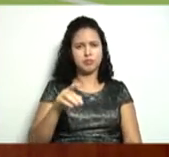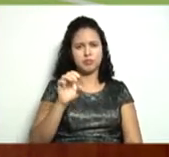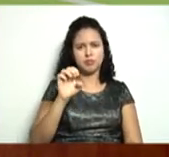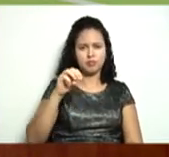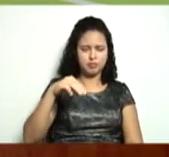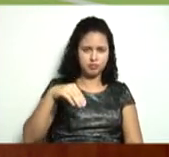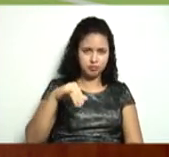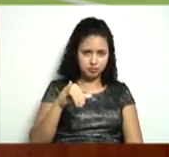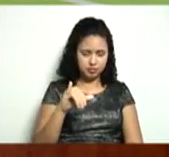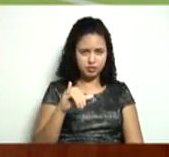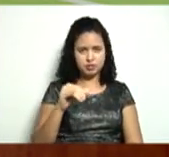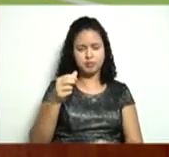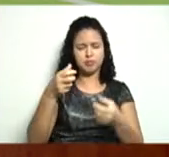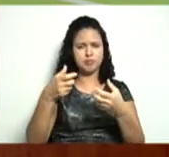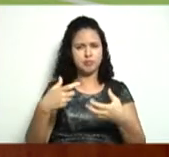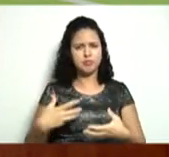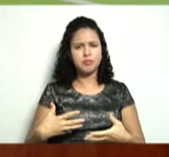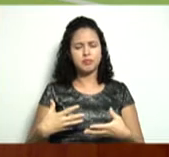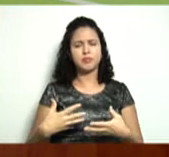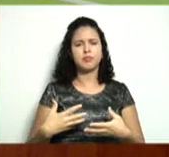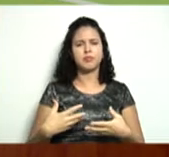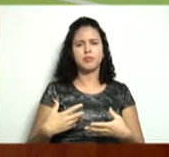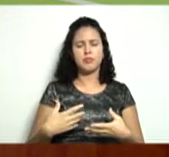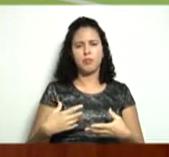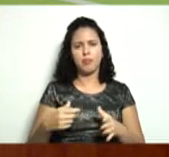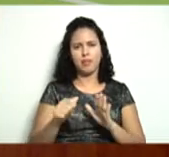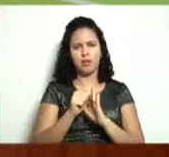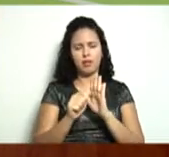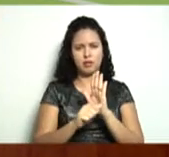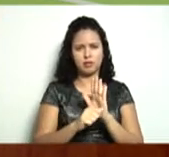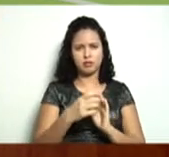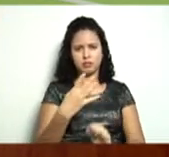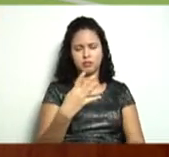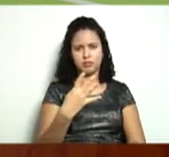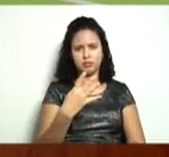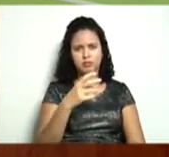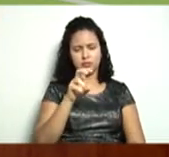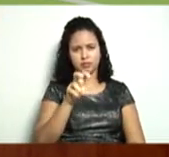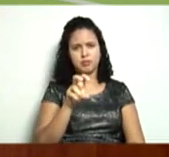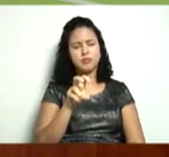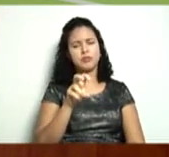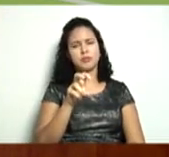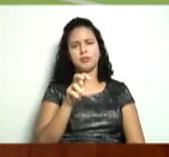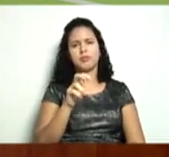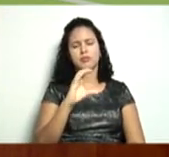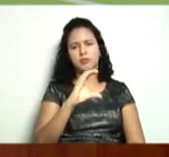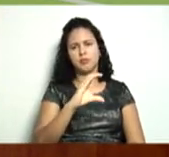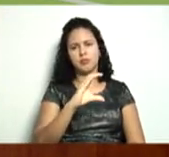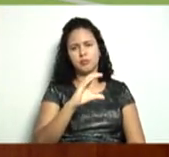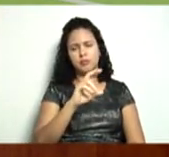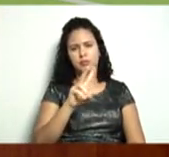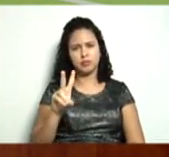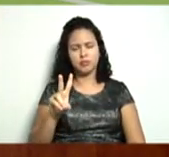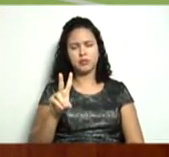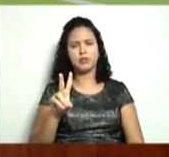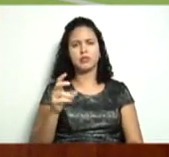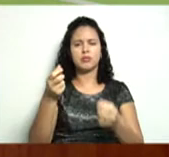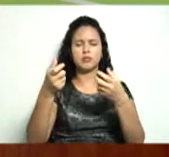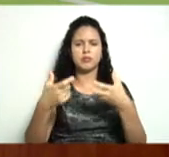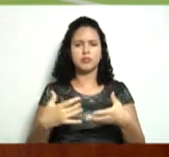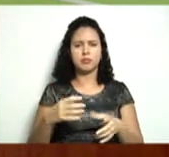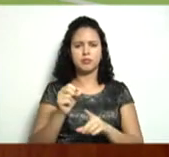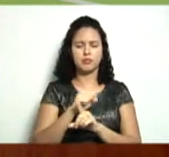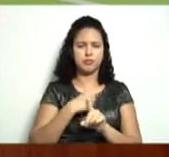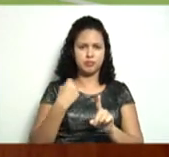é importante ressaltar com os senhores, o artigo 45 do Código Civil, ele menciona que a